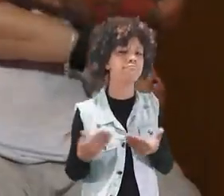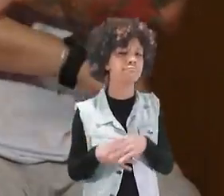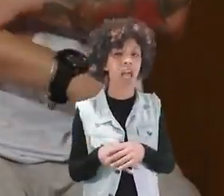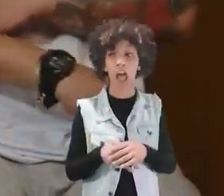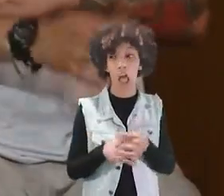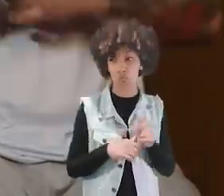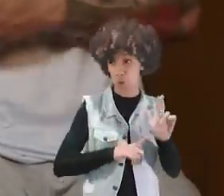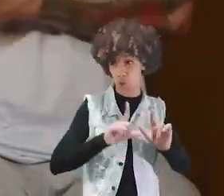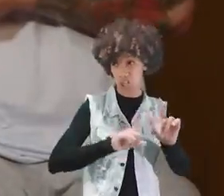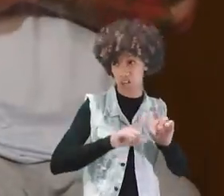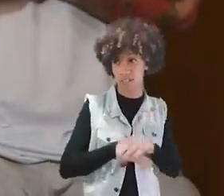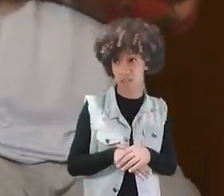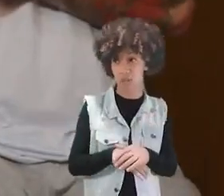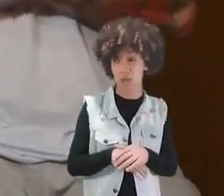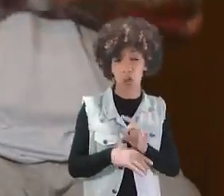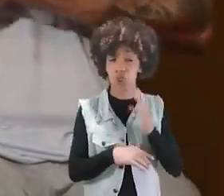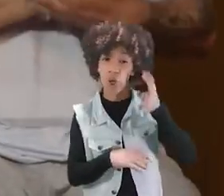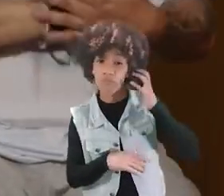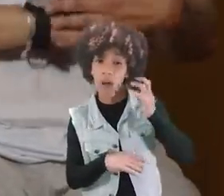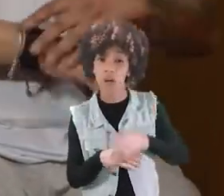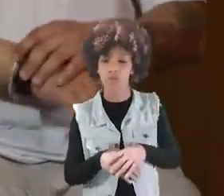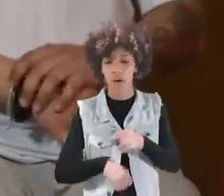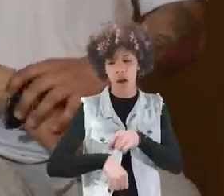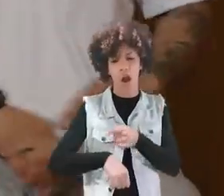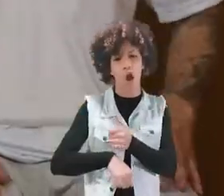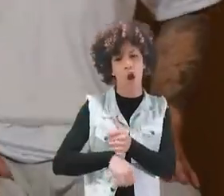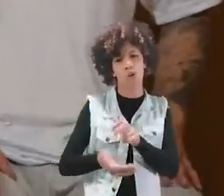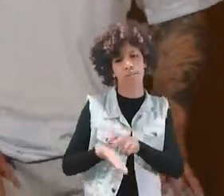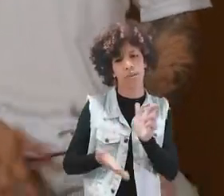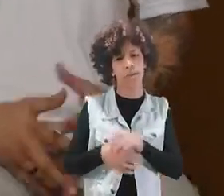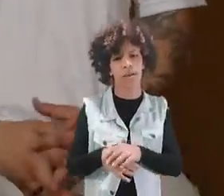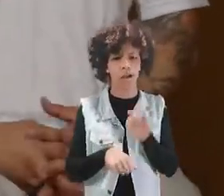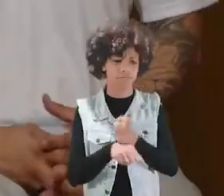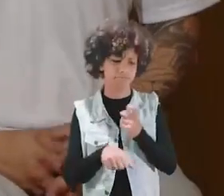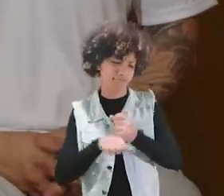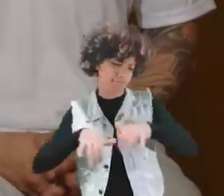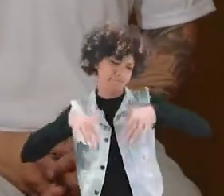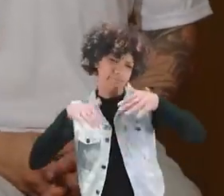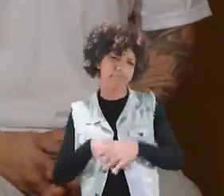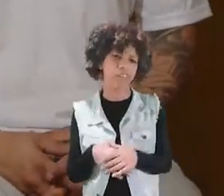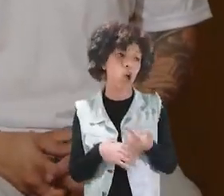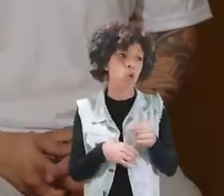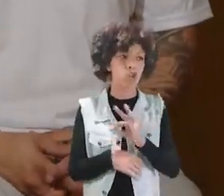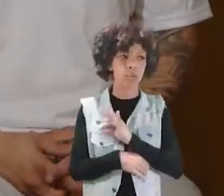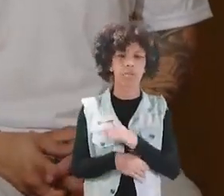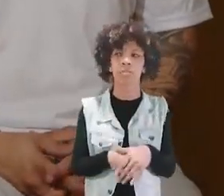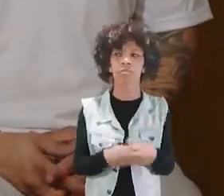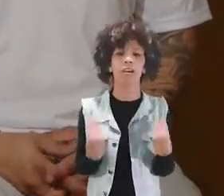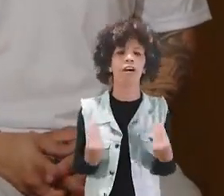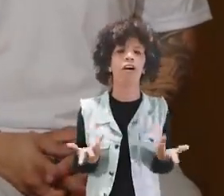não era para passar na televisão o evento passa na televisão 11 horas da manhã no estádio que tá em obra cheio de pau e pedras tem policiamento